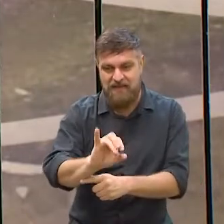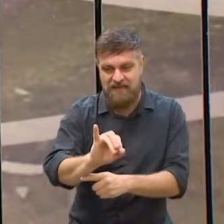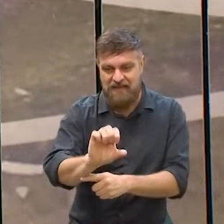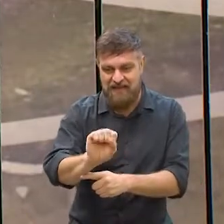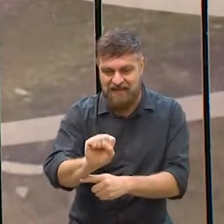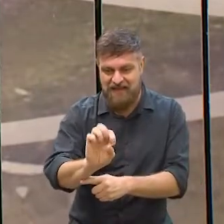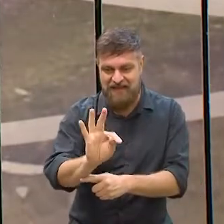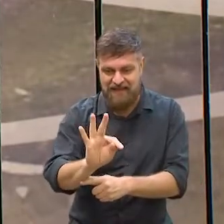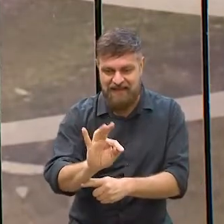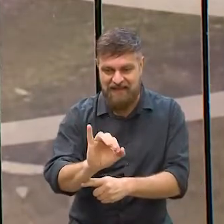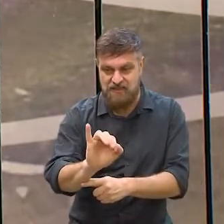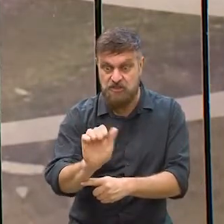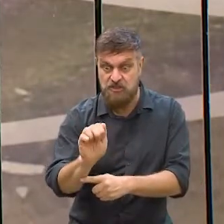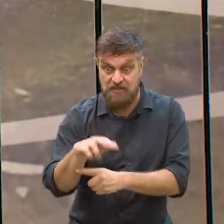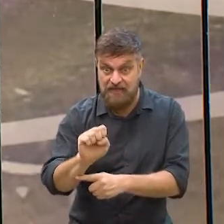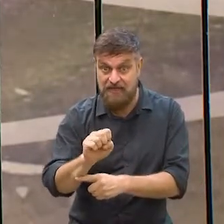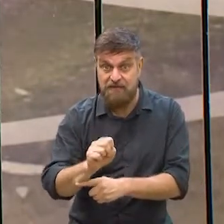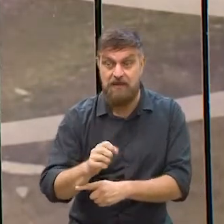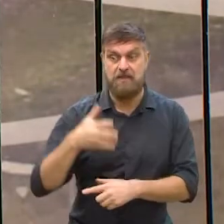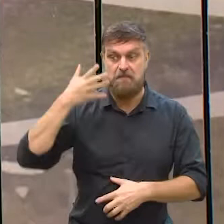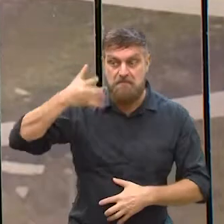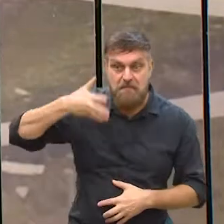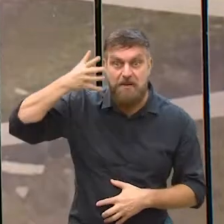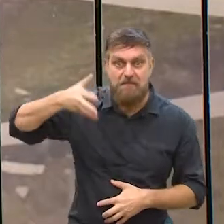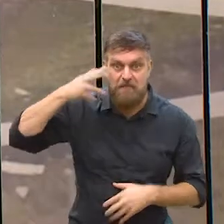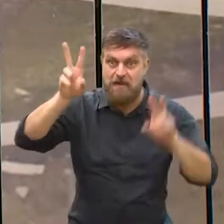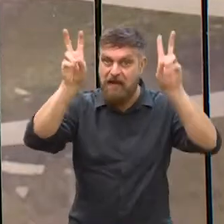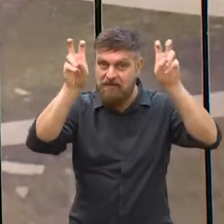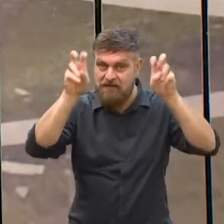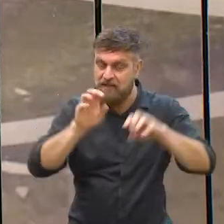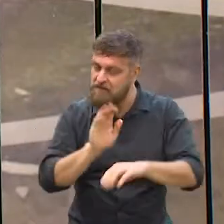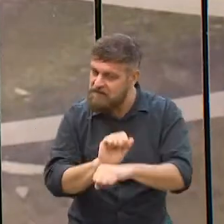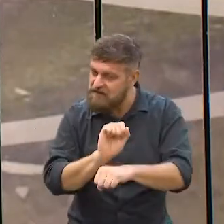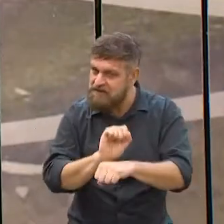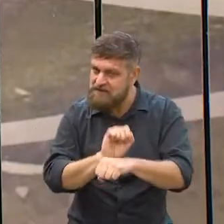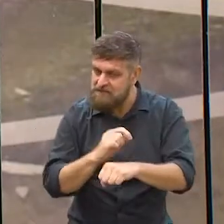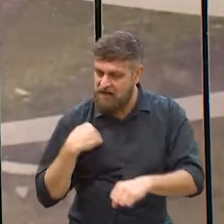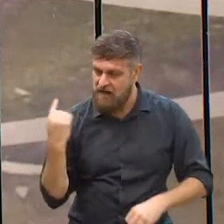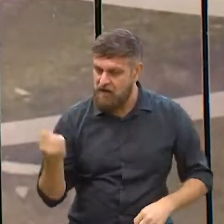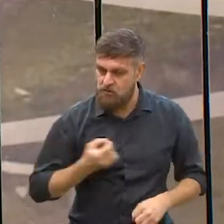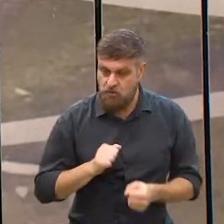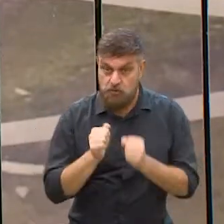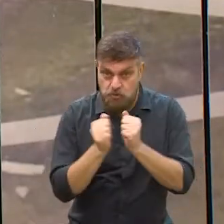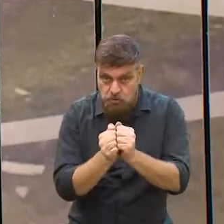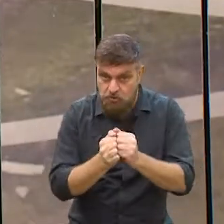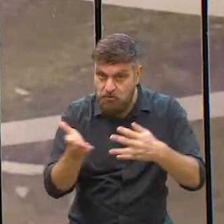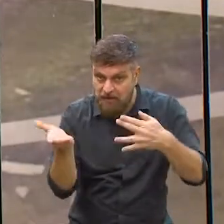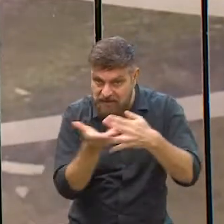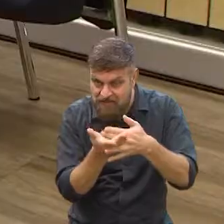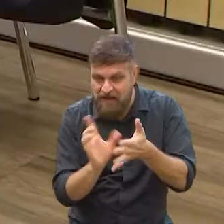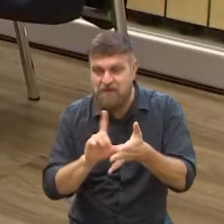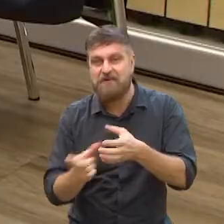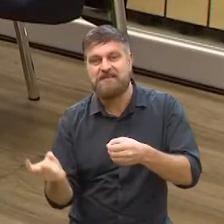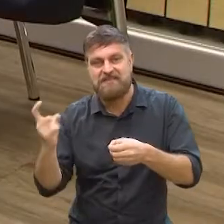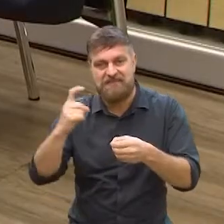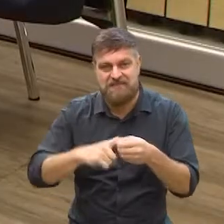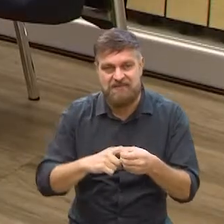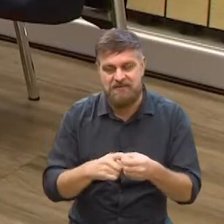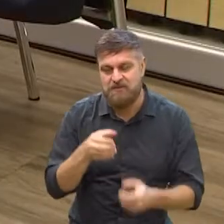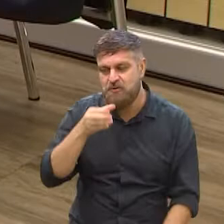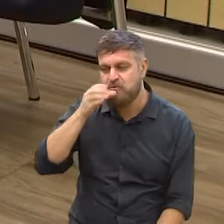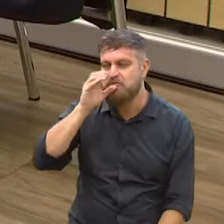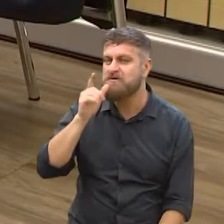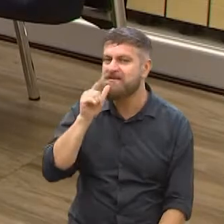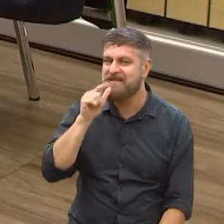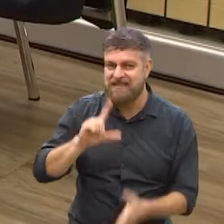falar muito sobre esse assunto hoje. Eu quero convidar você a ficar comigo. Então nós vamos para um rápido intervalo, tomamos um copo